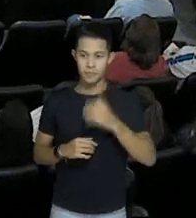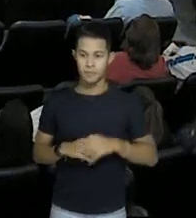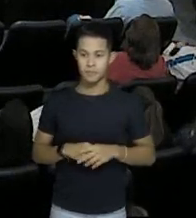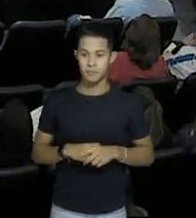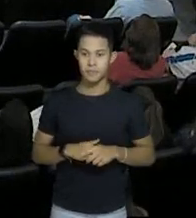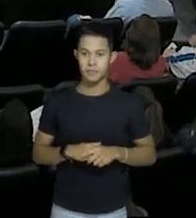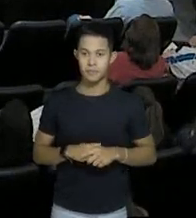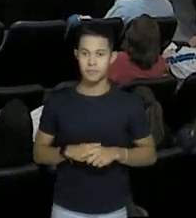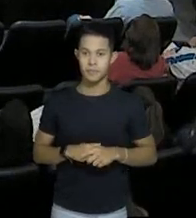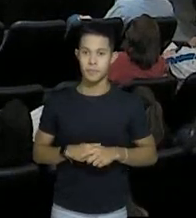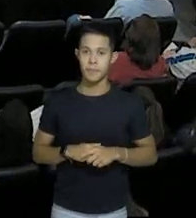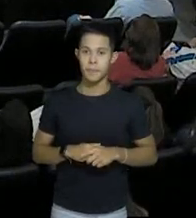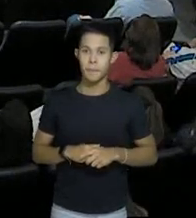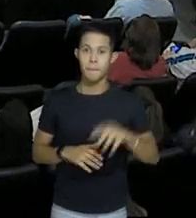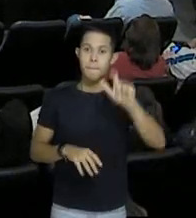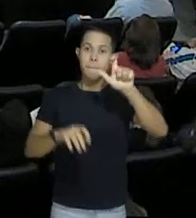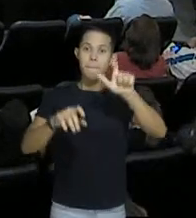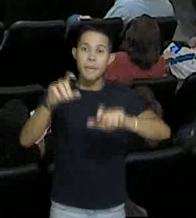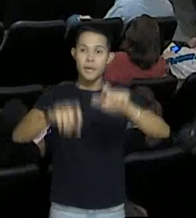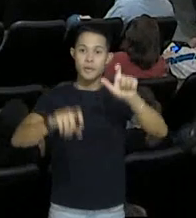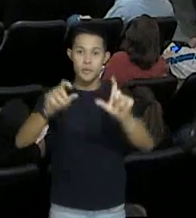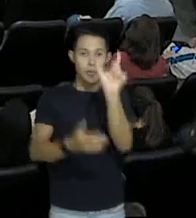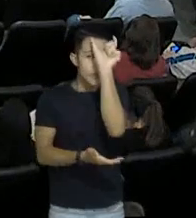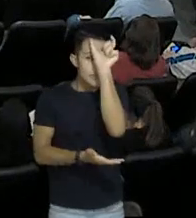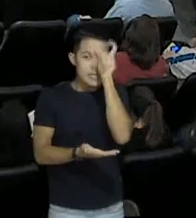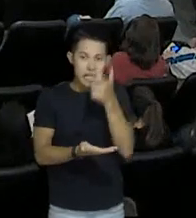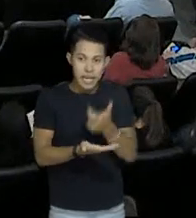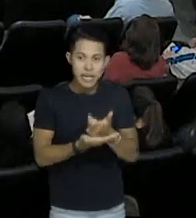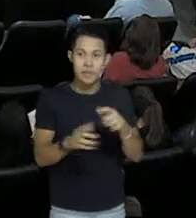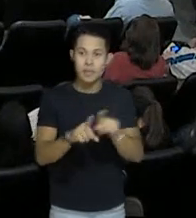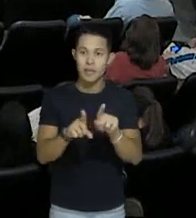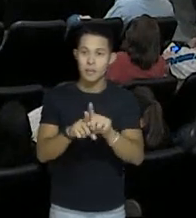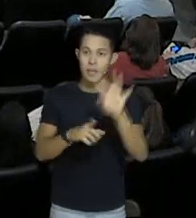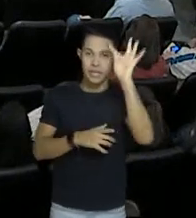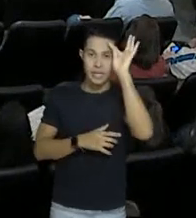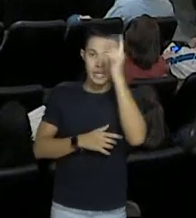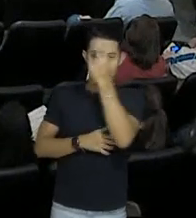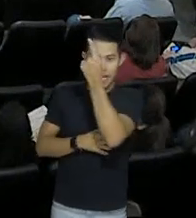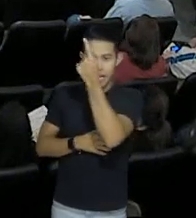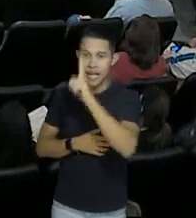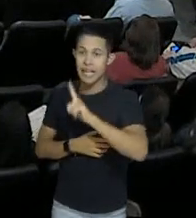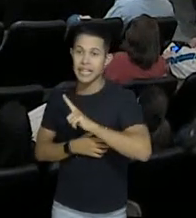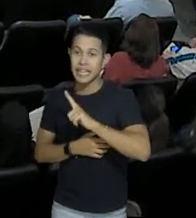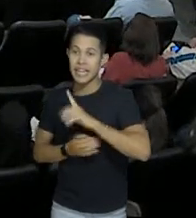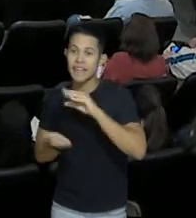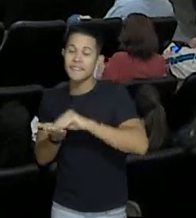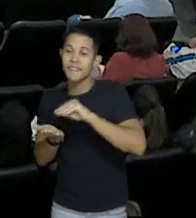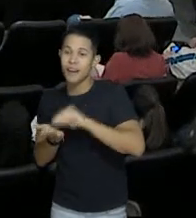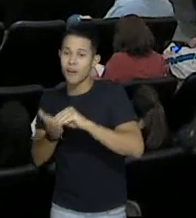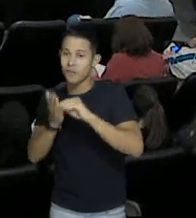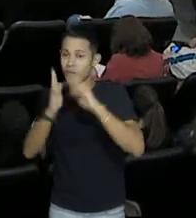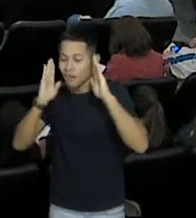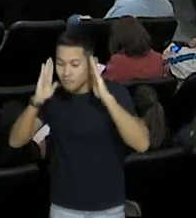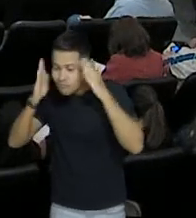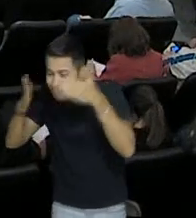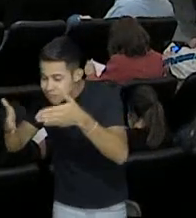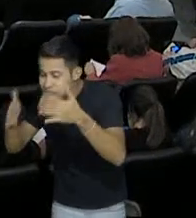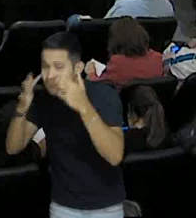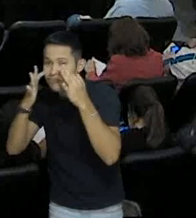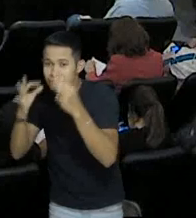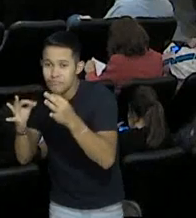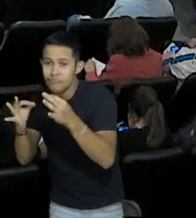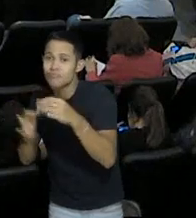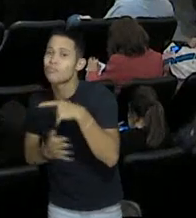palavra. Tanto o disléxico como o TDAH têm falta de concentração, mas são diferentes, né? A falta de concentração do